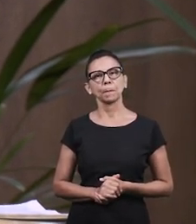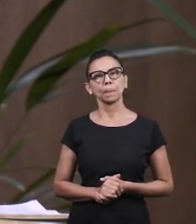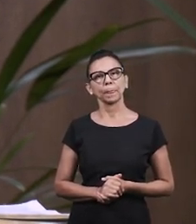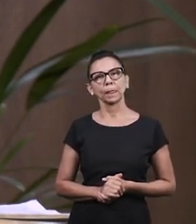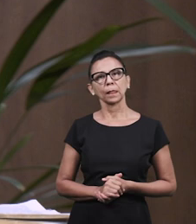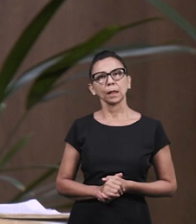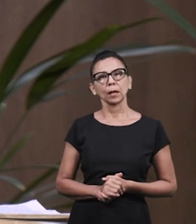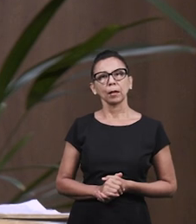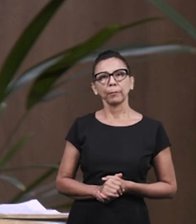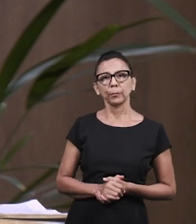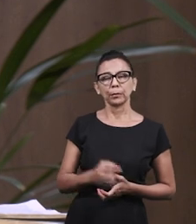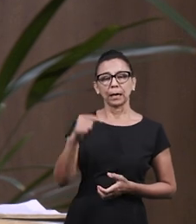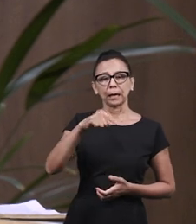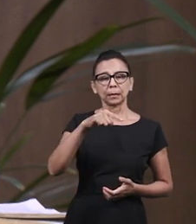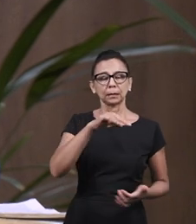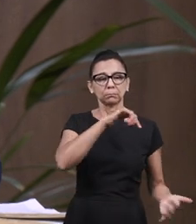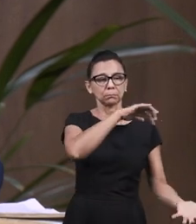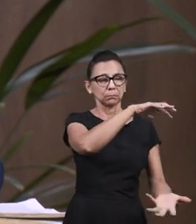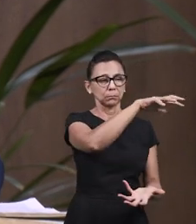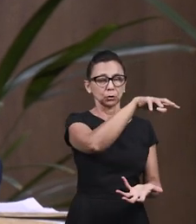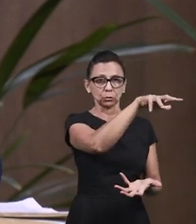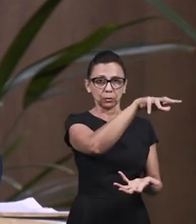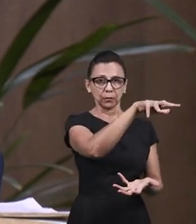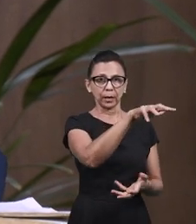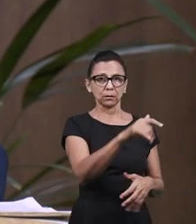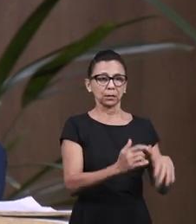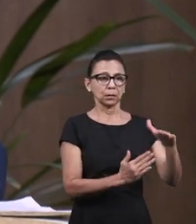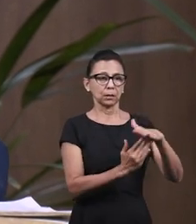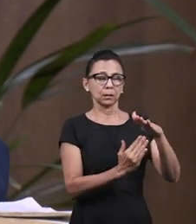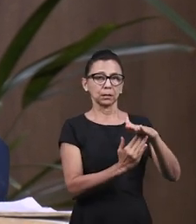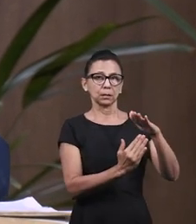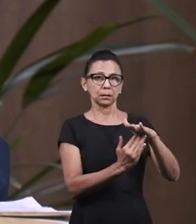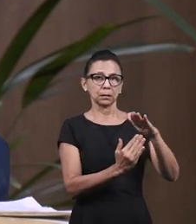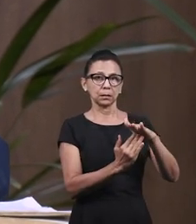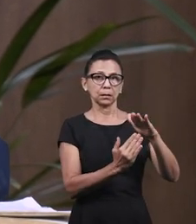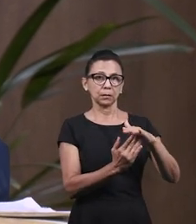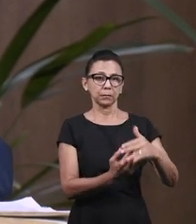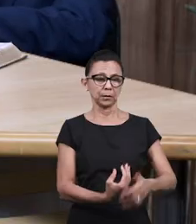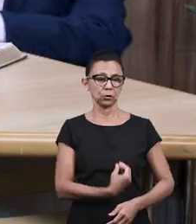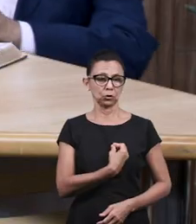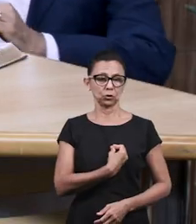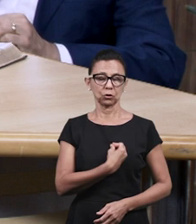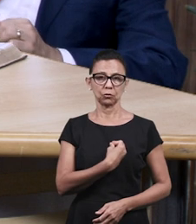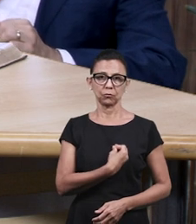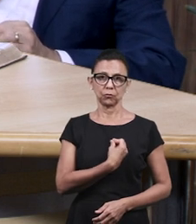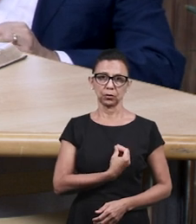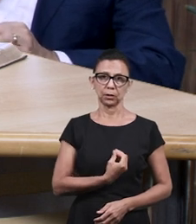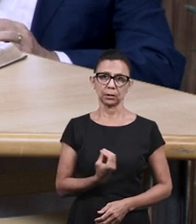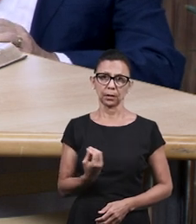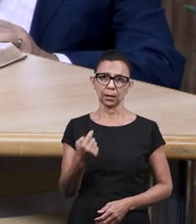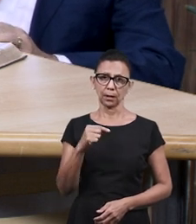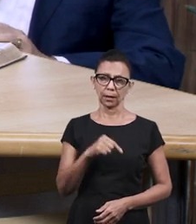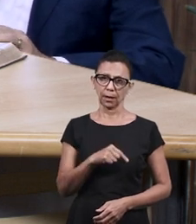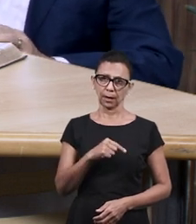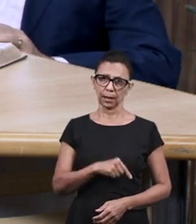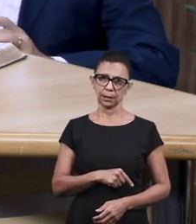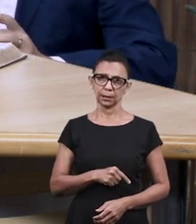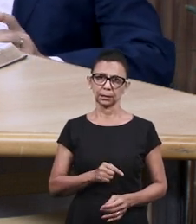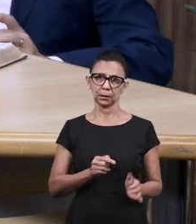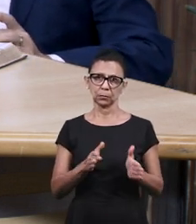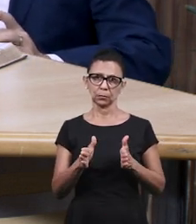o tempo limita a vida dele. Isso. Então, na verdade, a nossa vida não é vida plena, a nossa vida